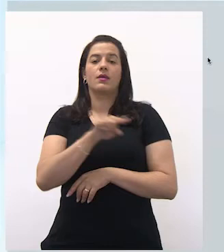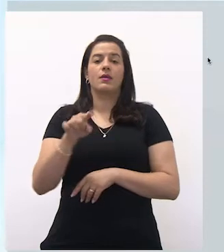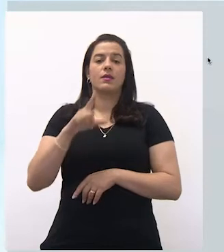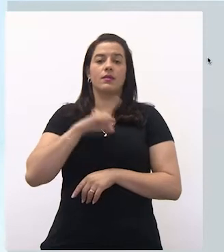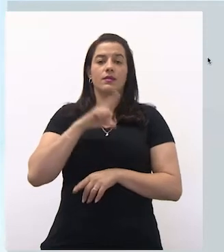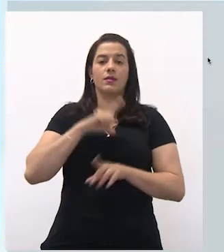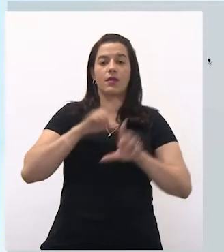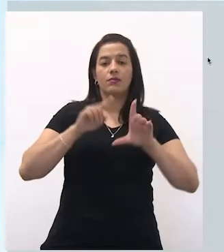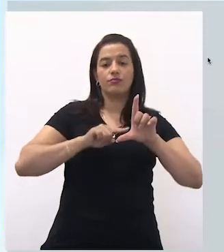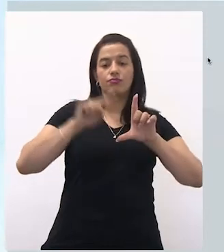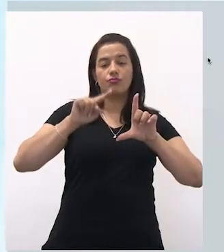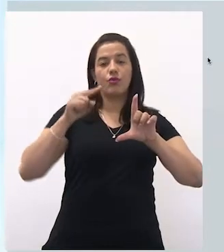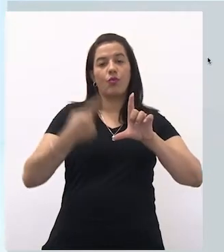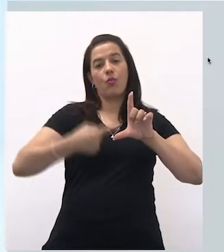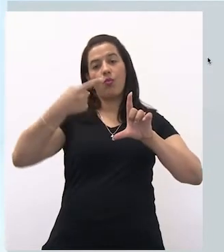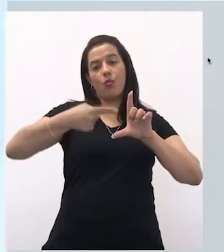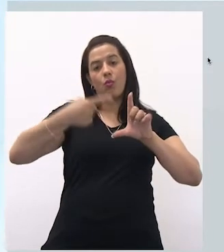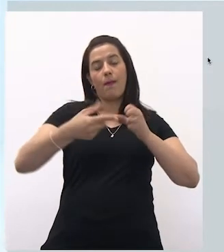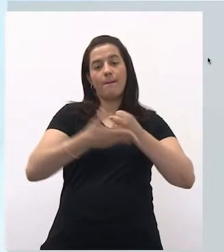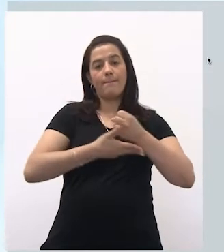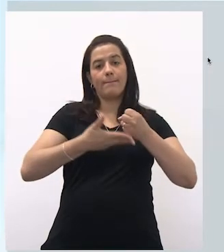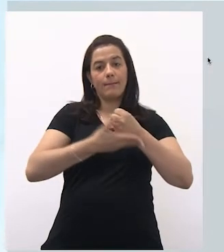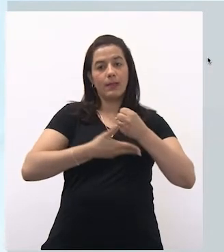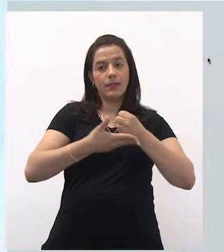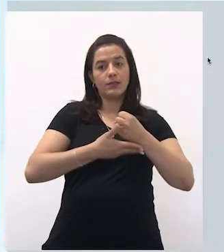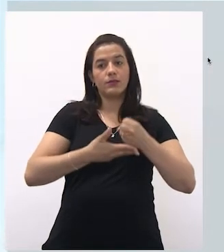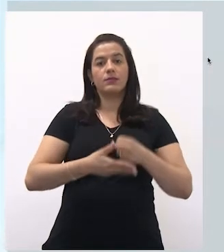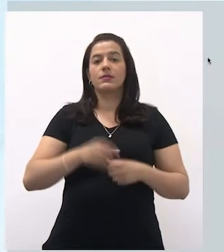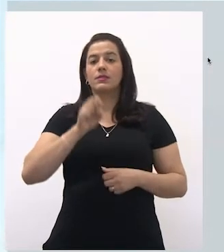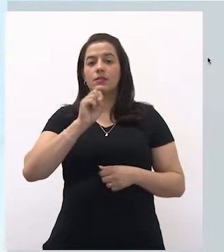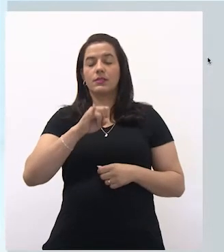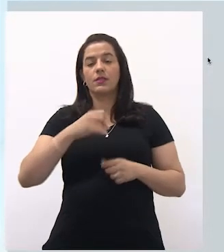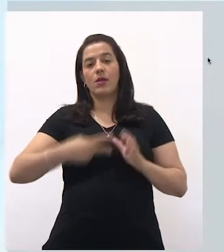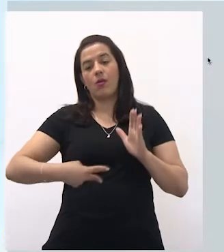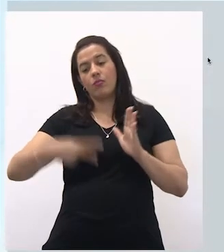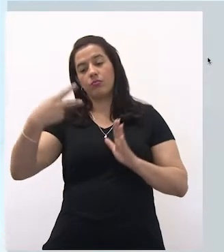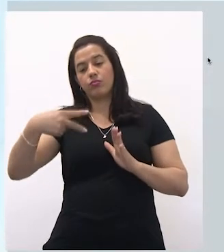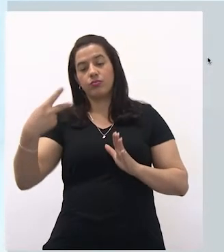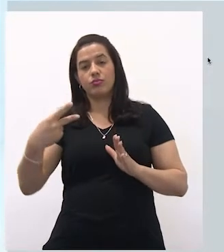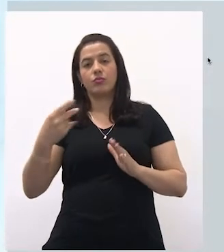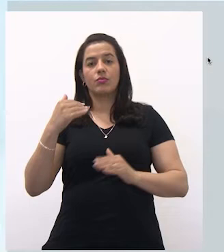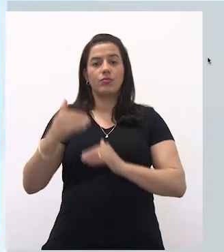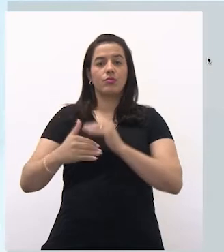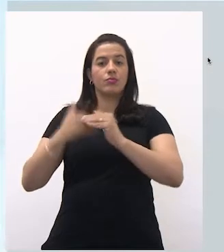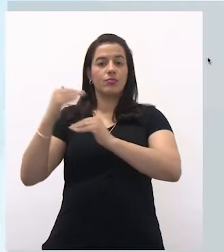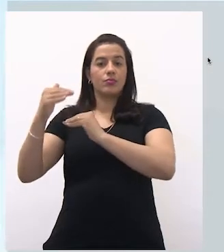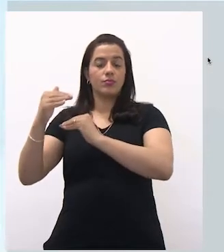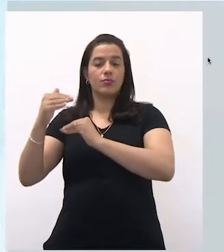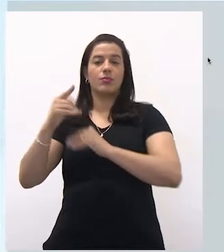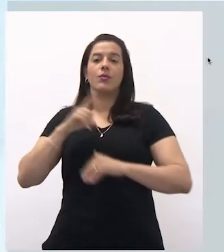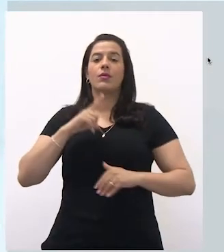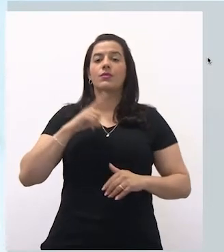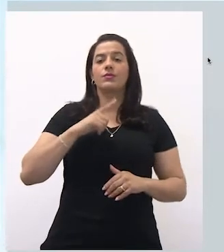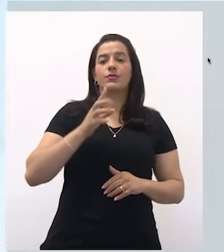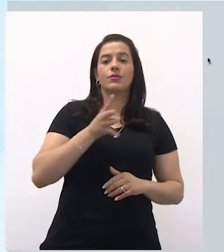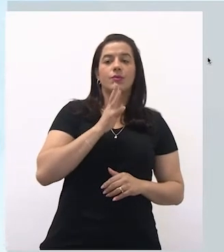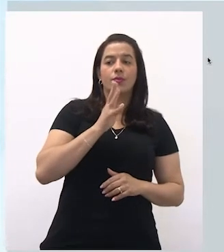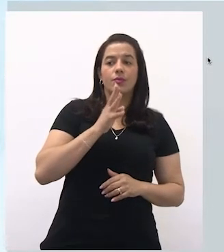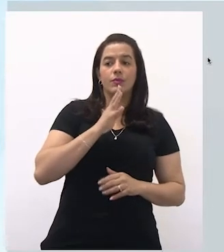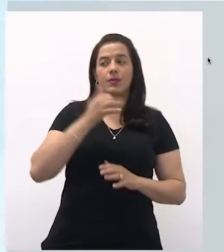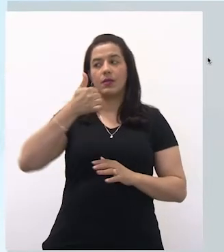nível básico. Se eu passo para um nível de identificar,